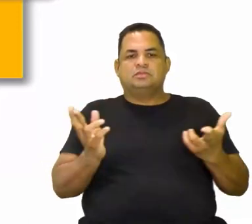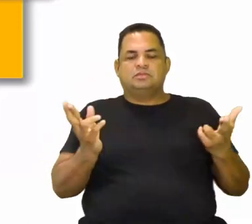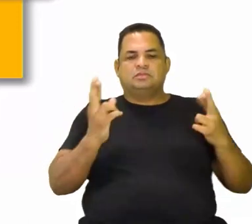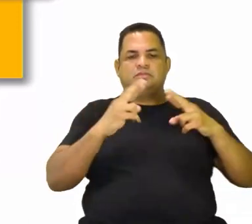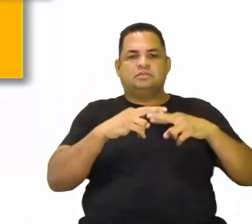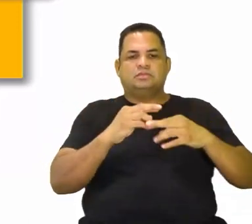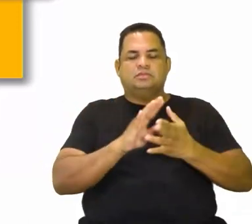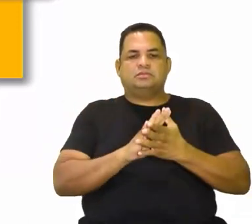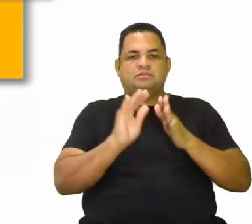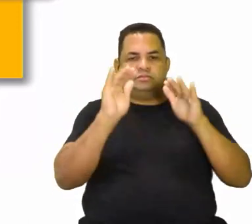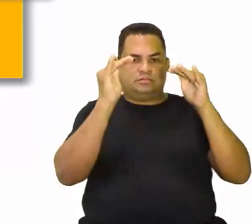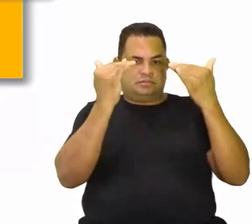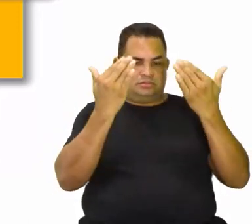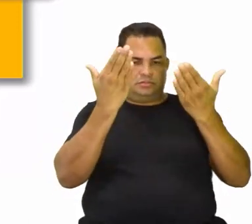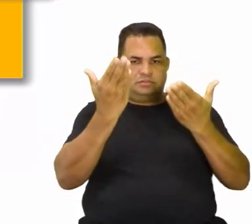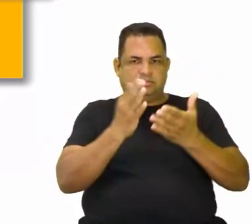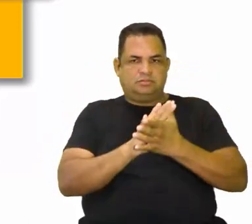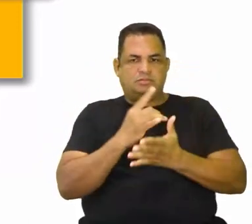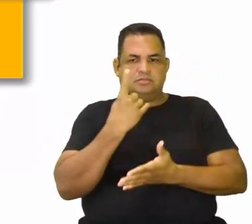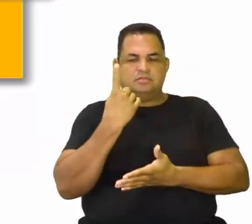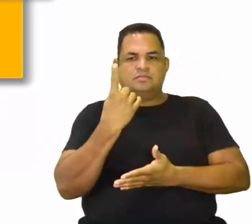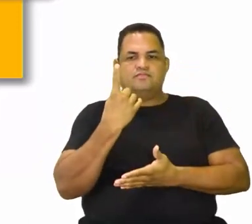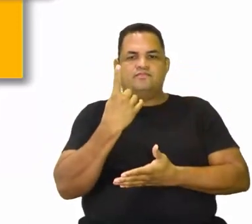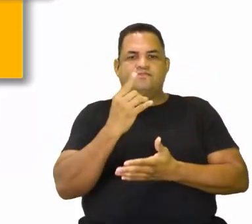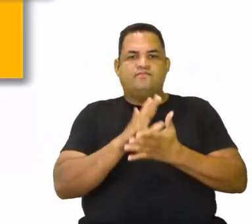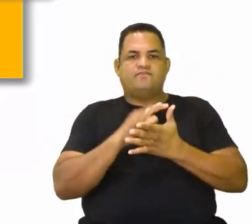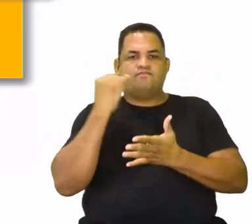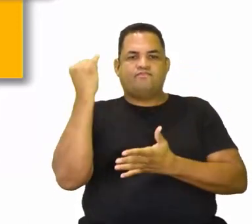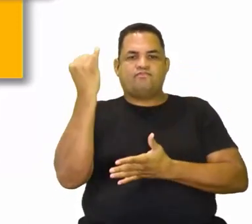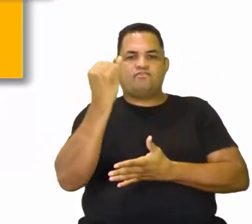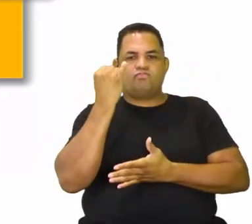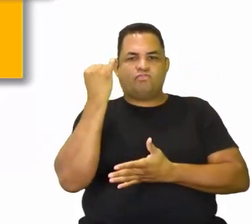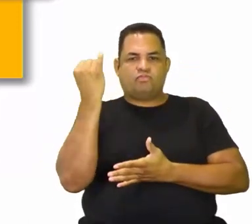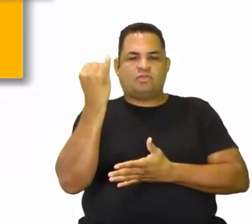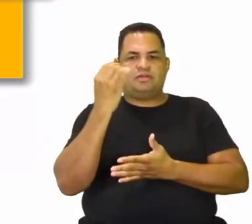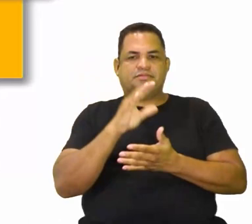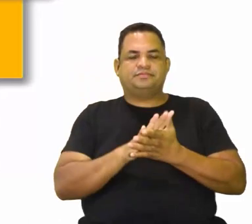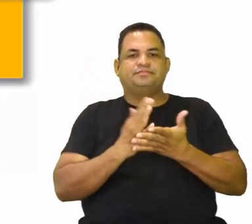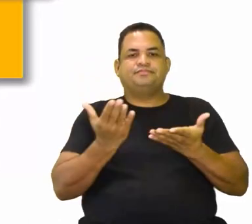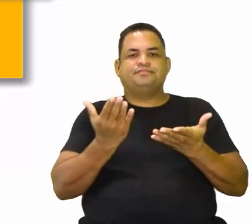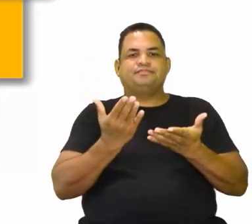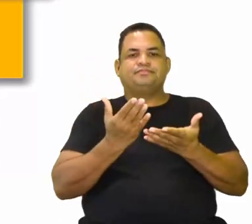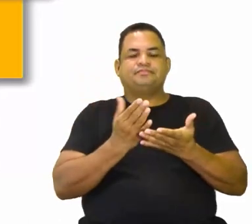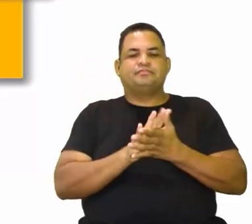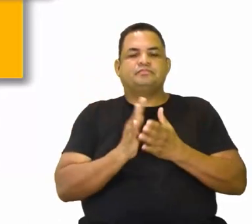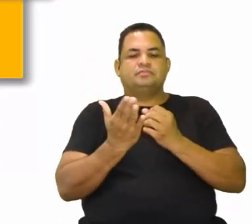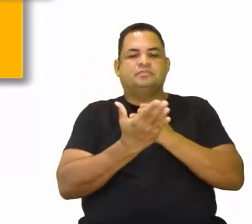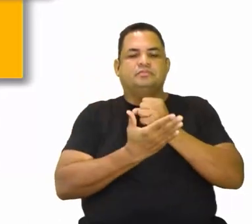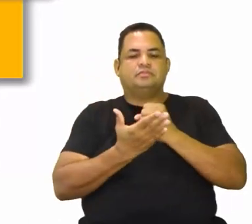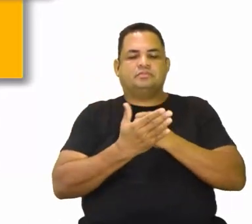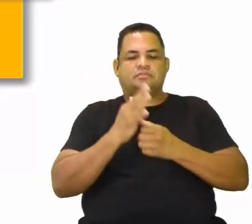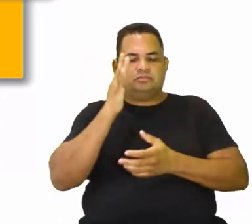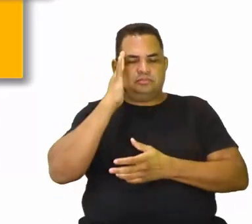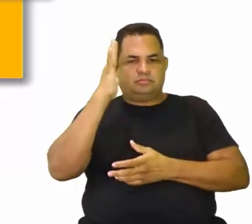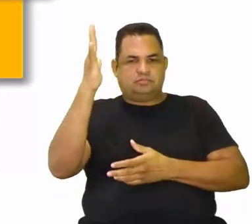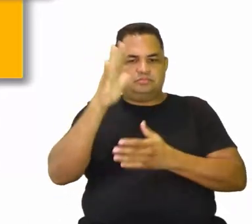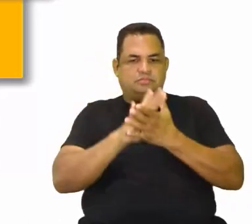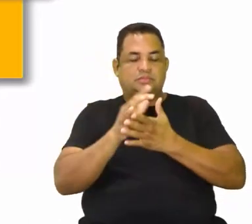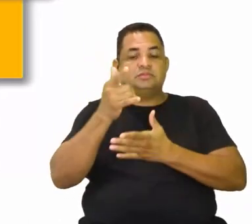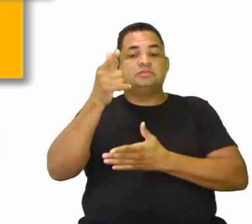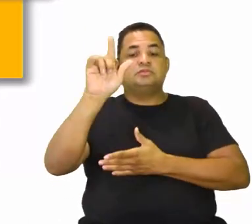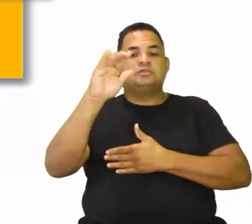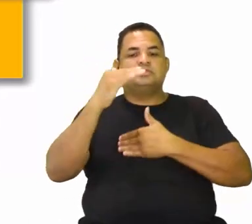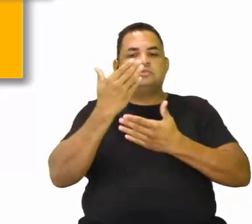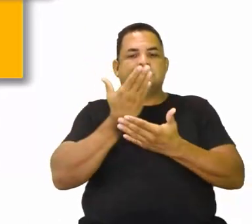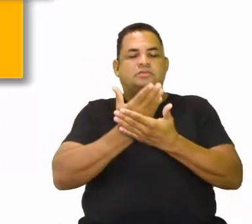ligue nessa parte 1, que é muito importante como embasamento teórico para as aulas que